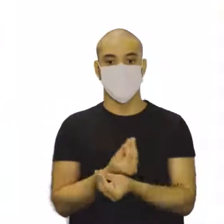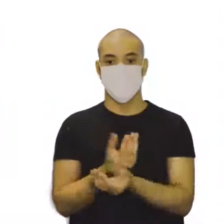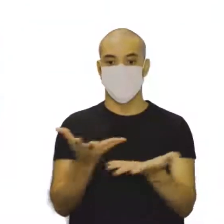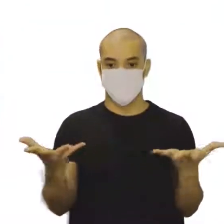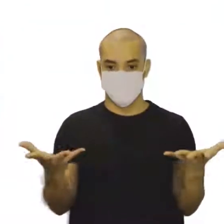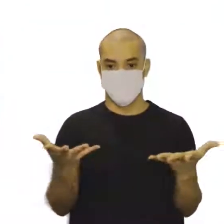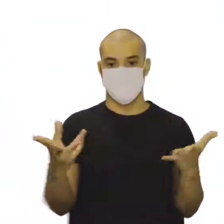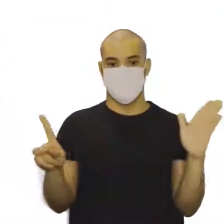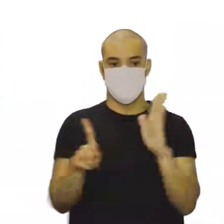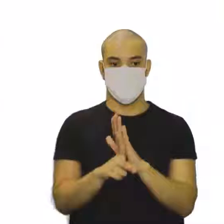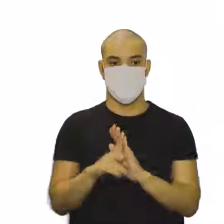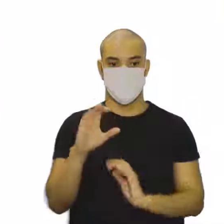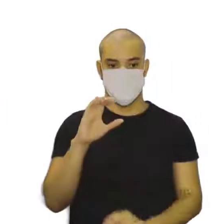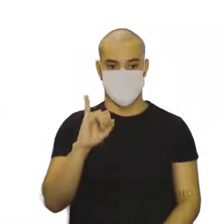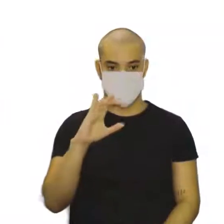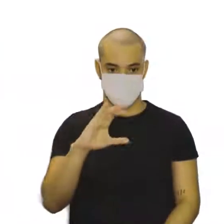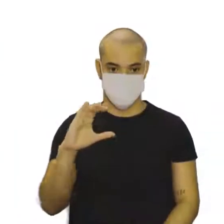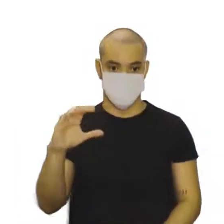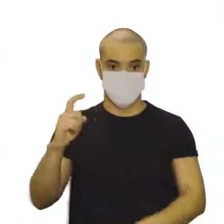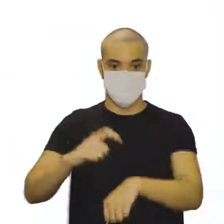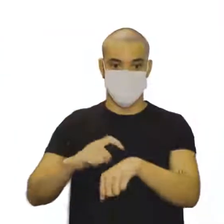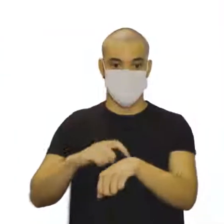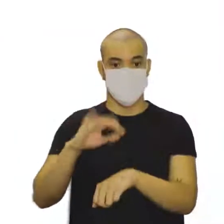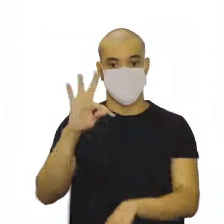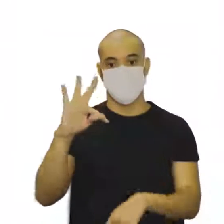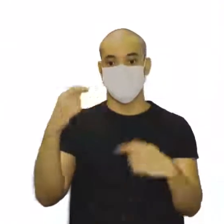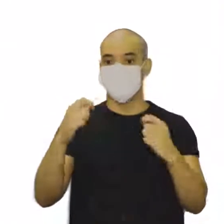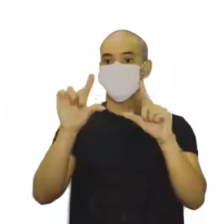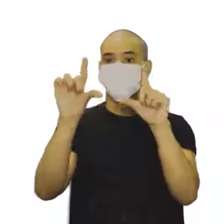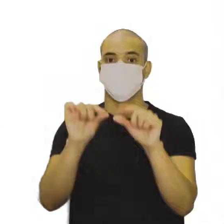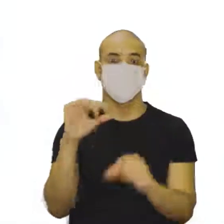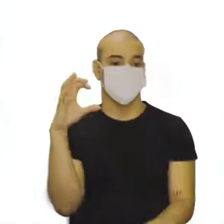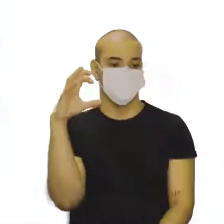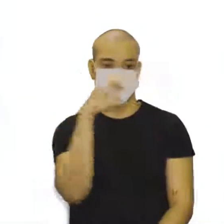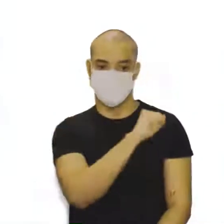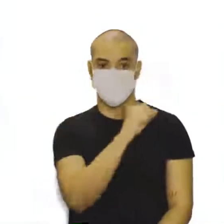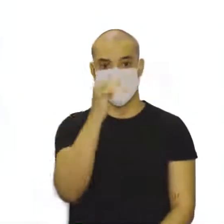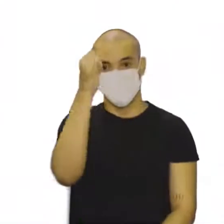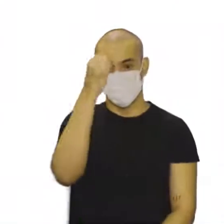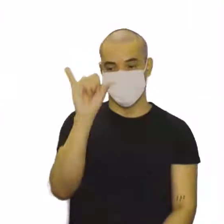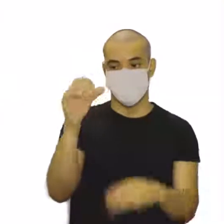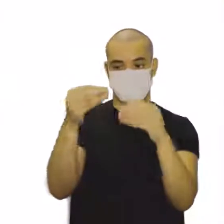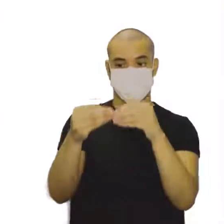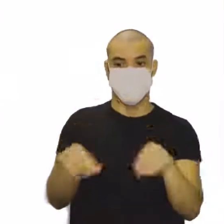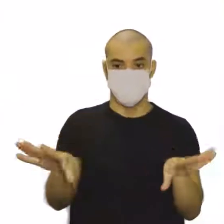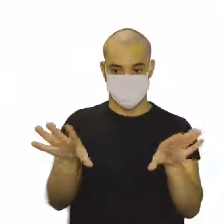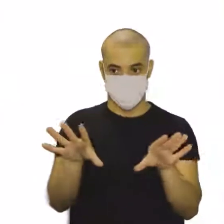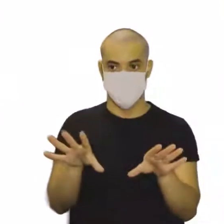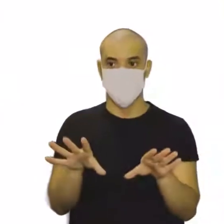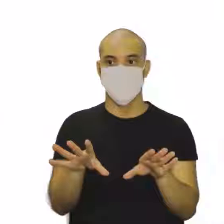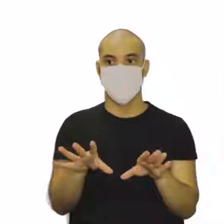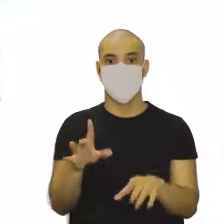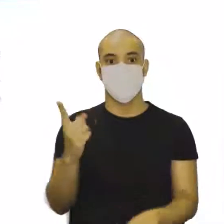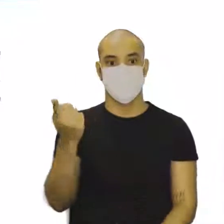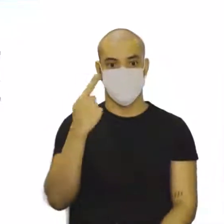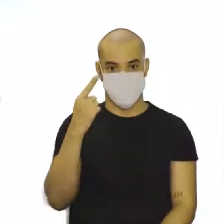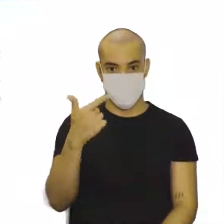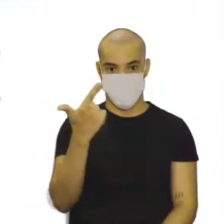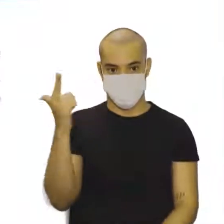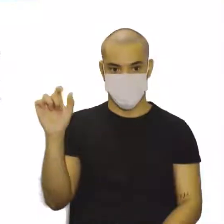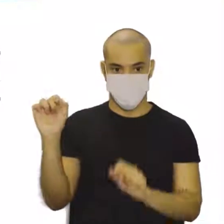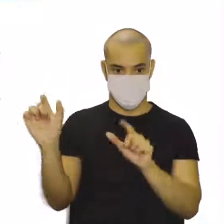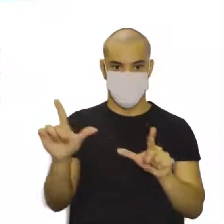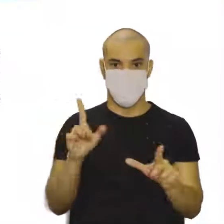de curto-circuito, o tempo T deve ser o menor possível para reduzir os danos. Olha só aqui na próxima